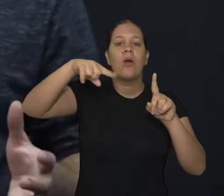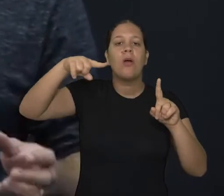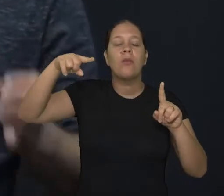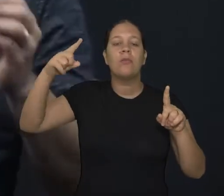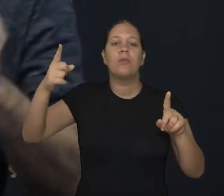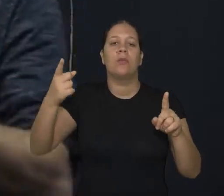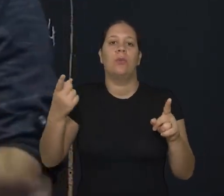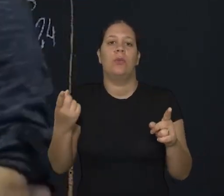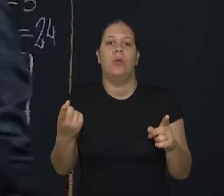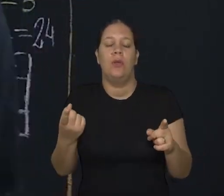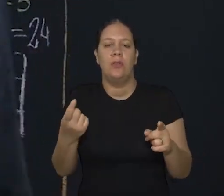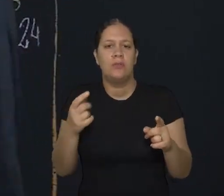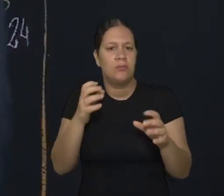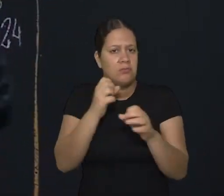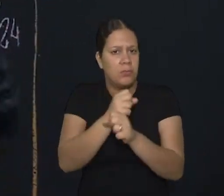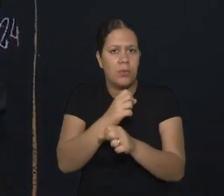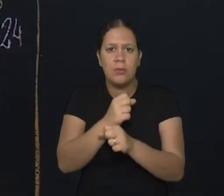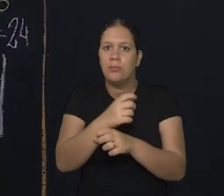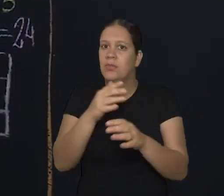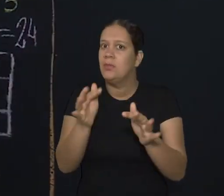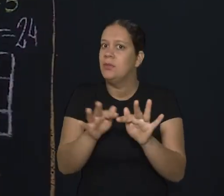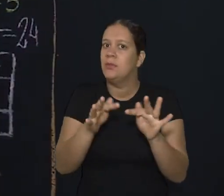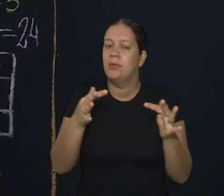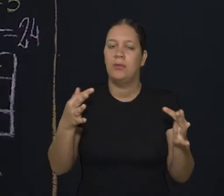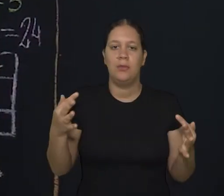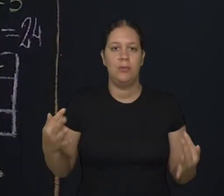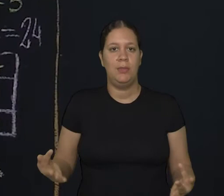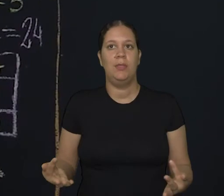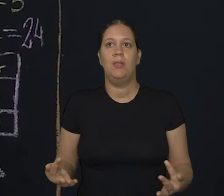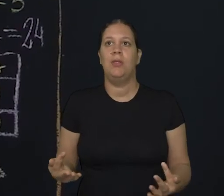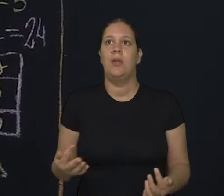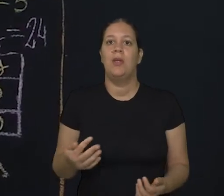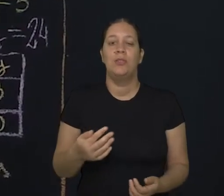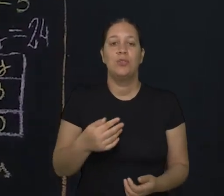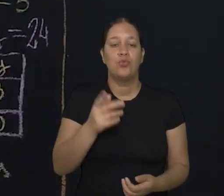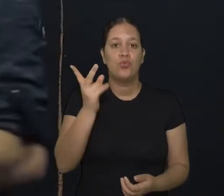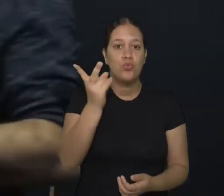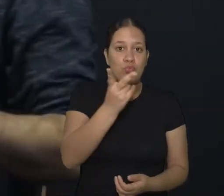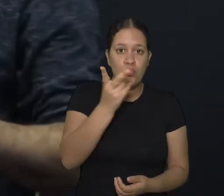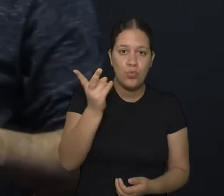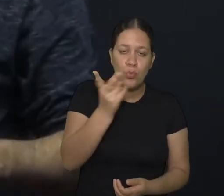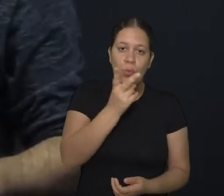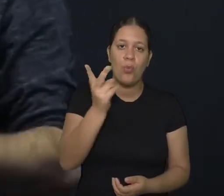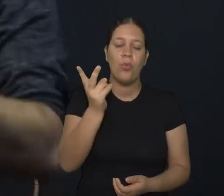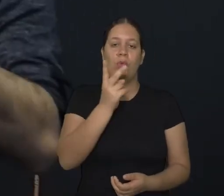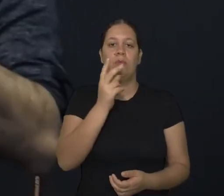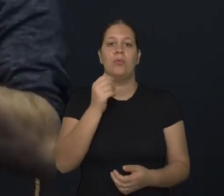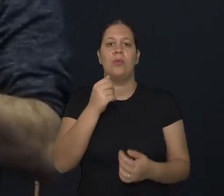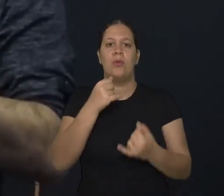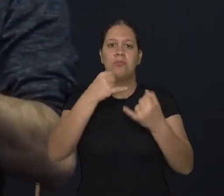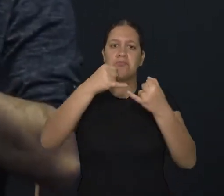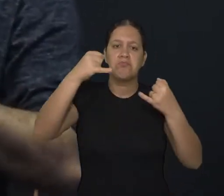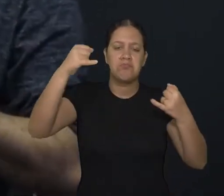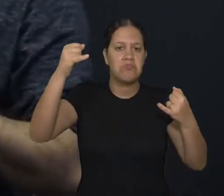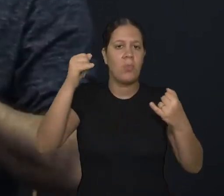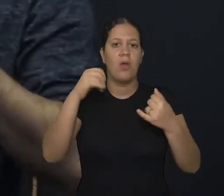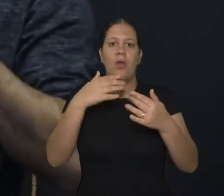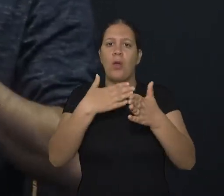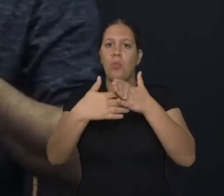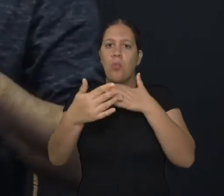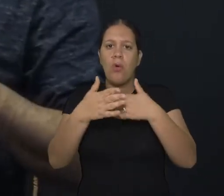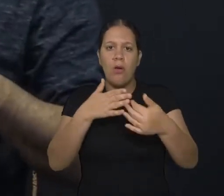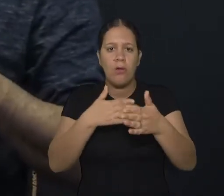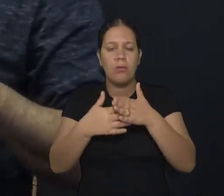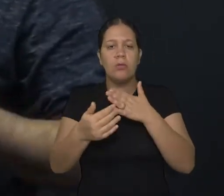da equação? Simples. Se esses dois gráficos, essas duas retas, elas se encontram em um ponto